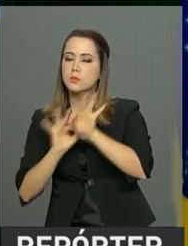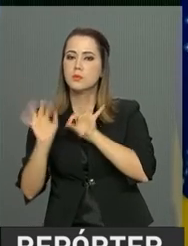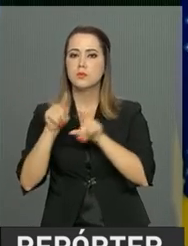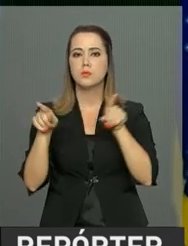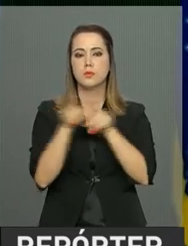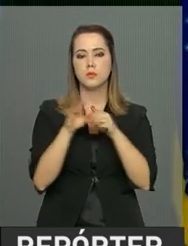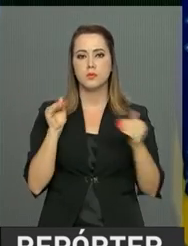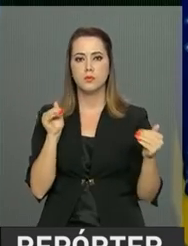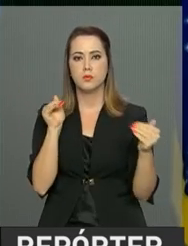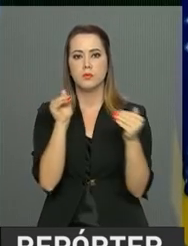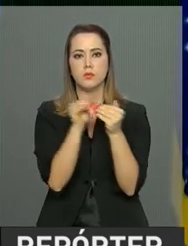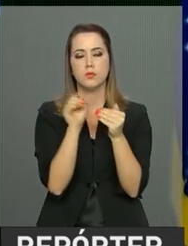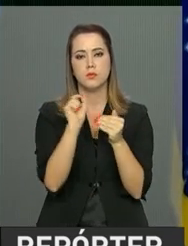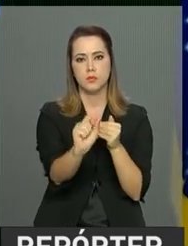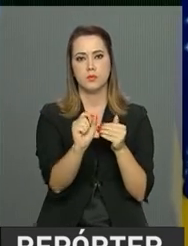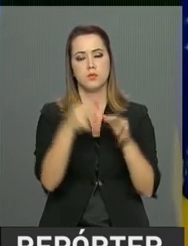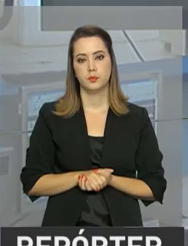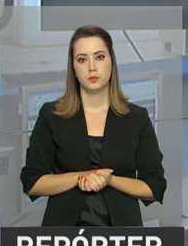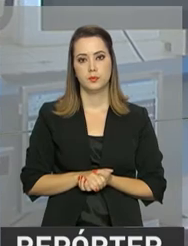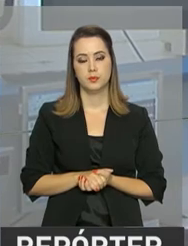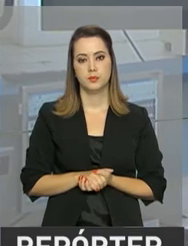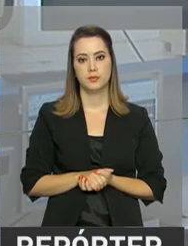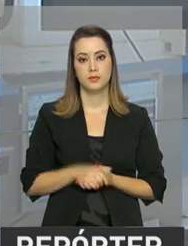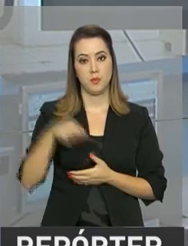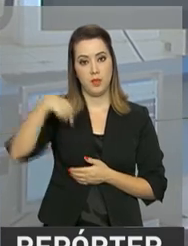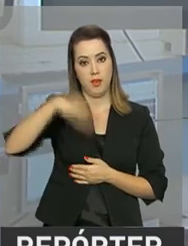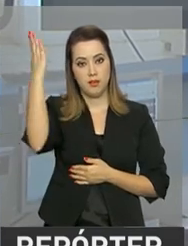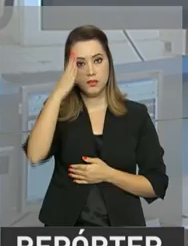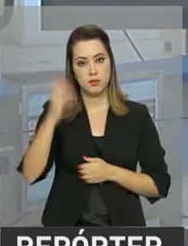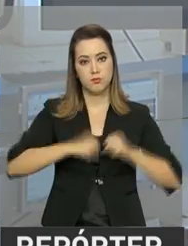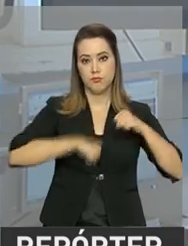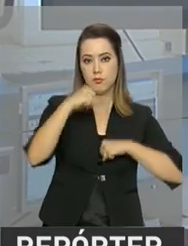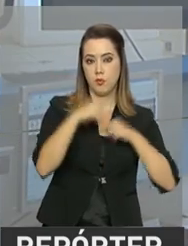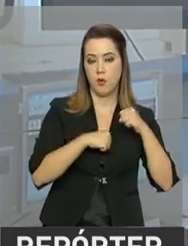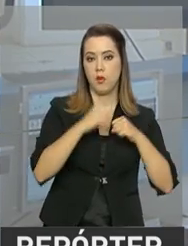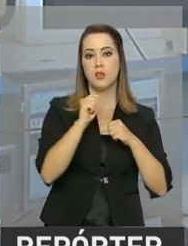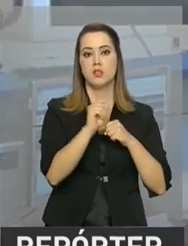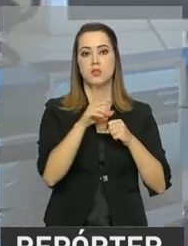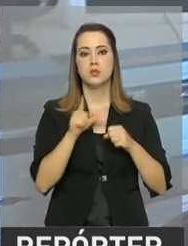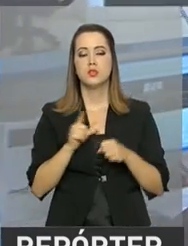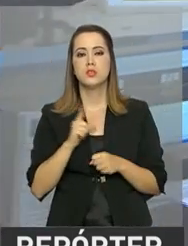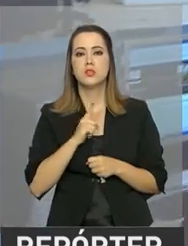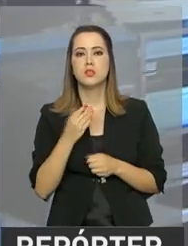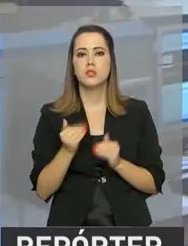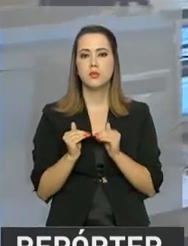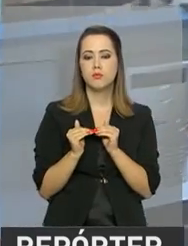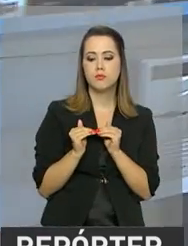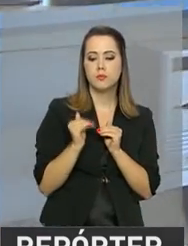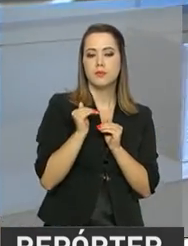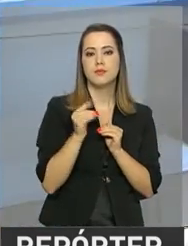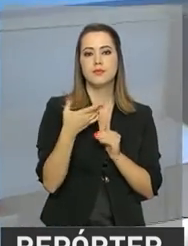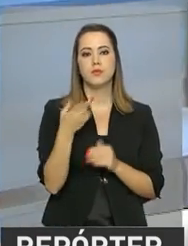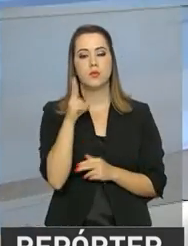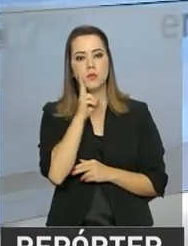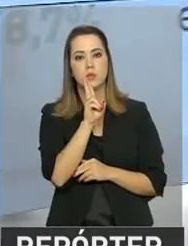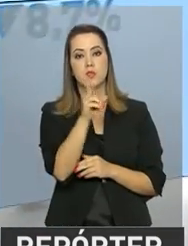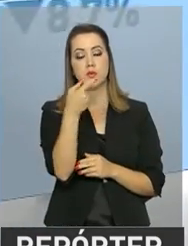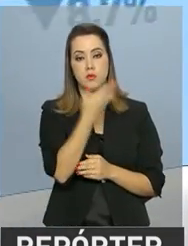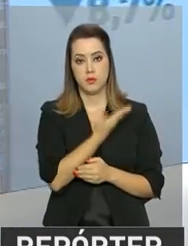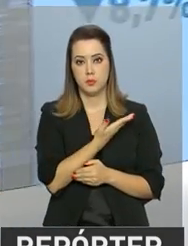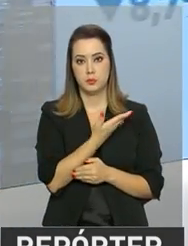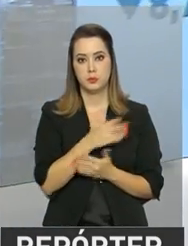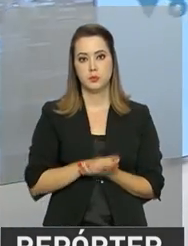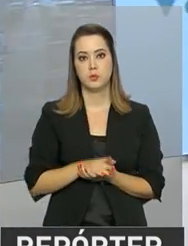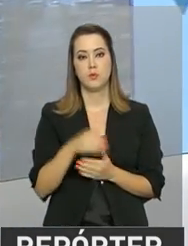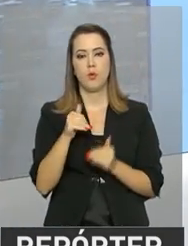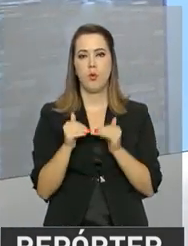e metas precisas. E aqui no Brasil, a produção das indústrias registrou ligeira alta. Vamos ver aqui no telão.